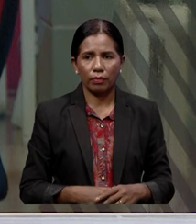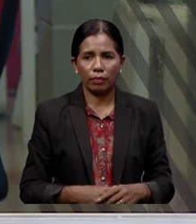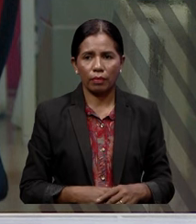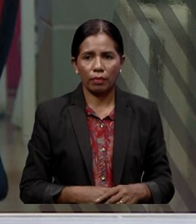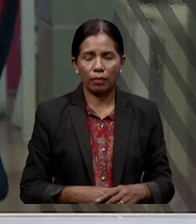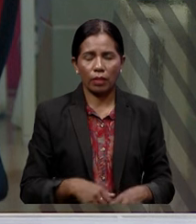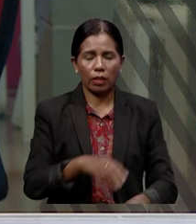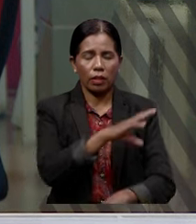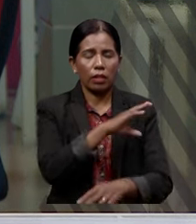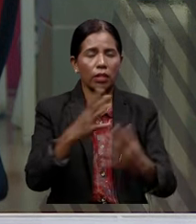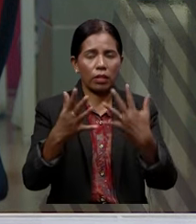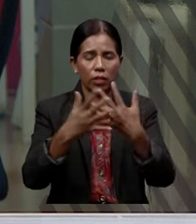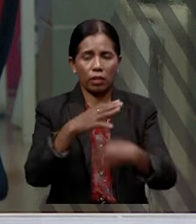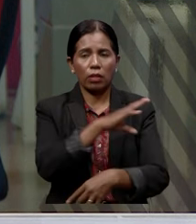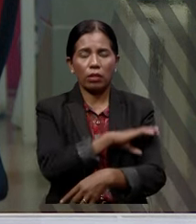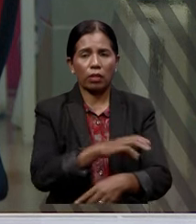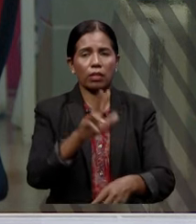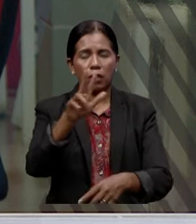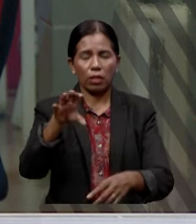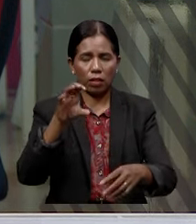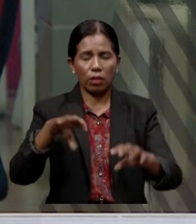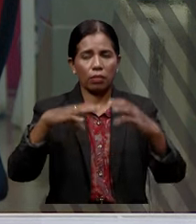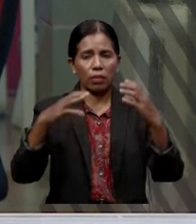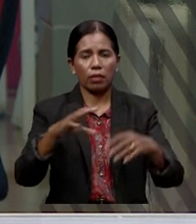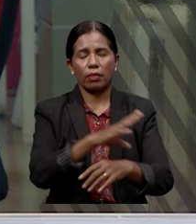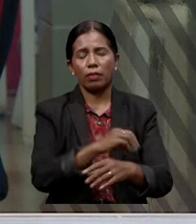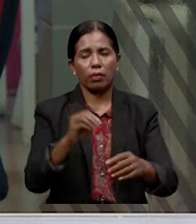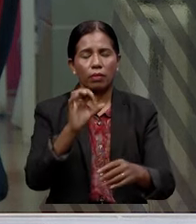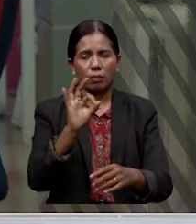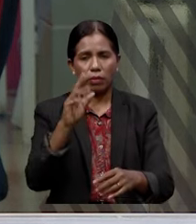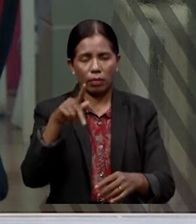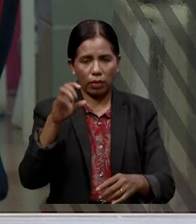O Guarda Prisional foi um ato estolo e teste Comissão Função Pública.